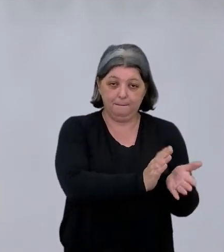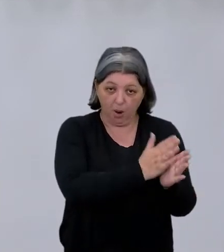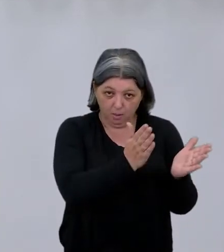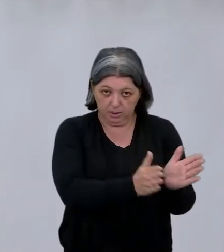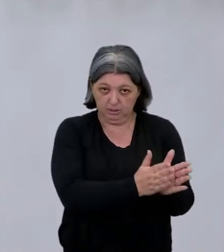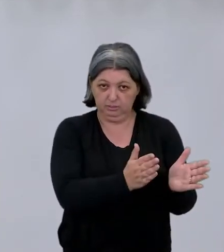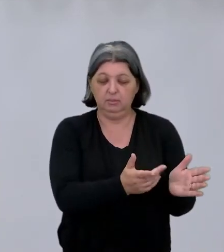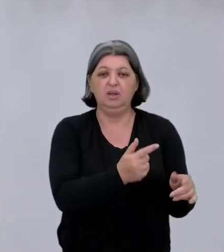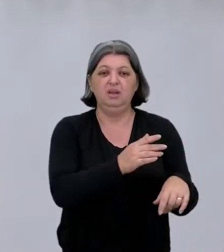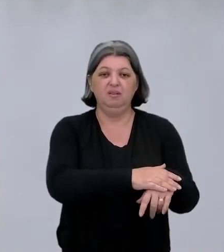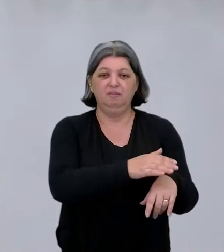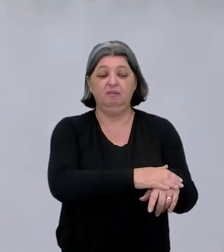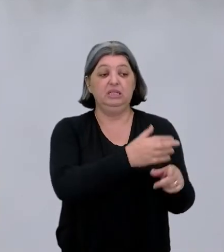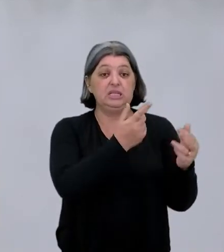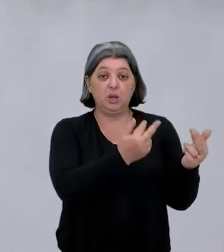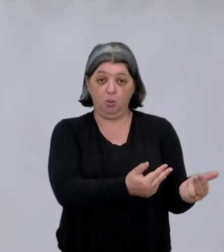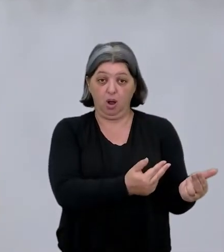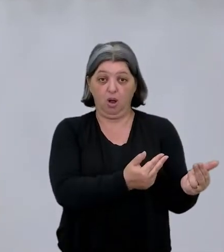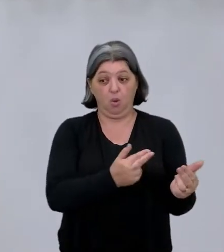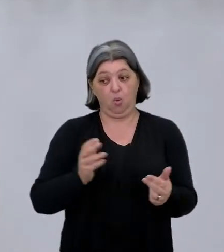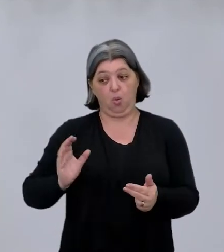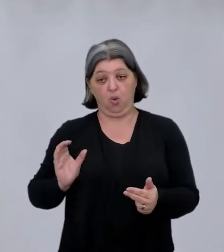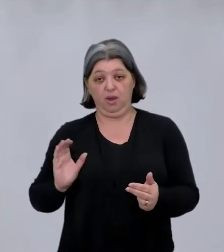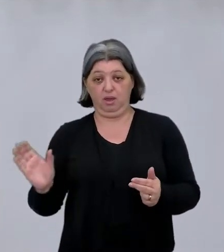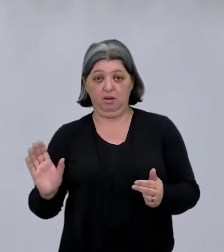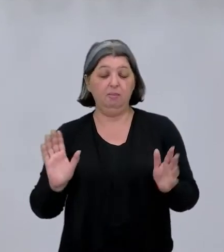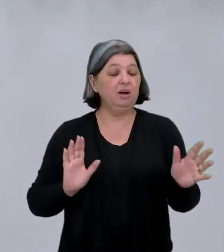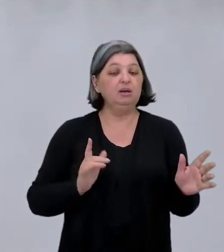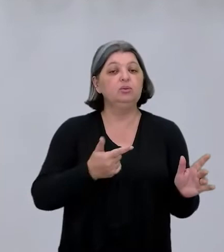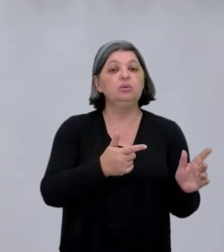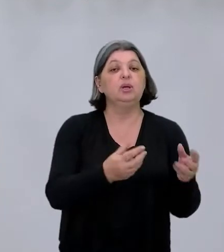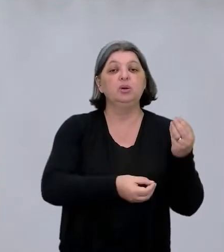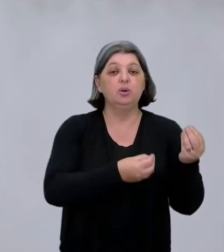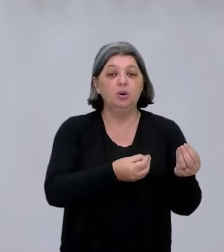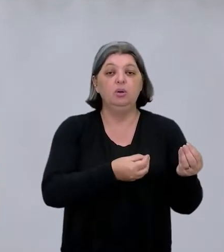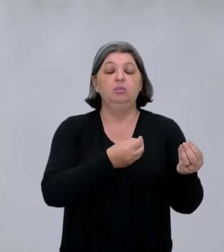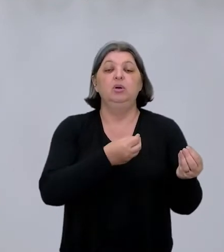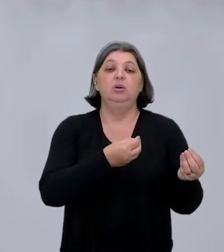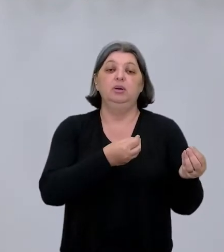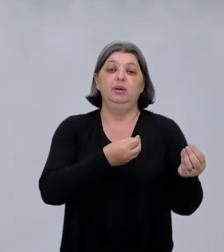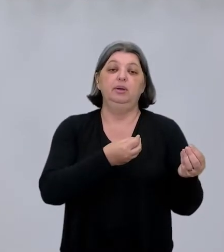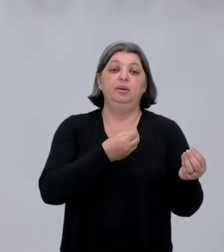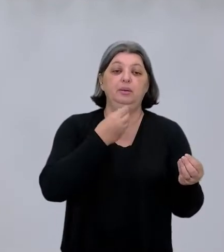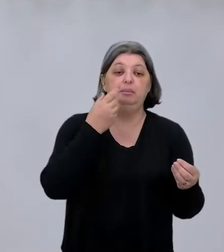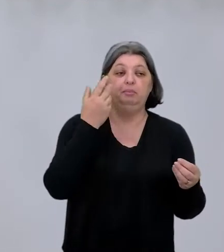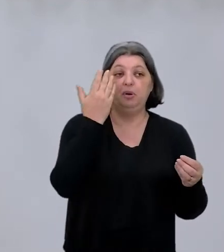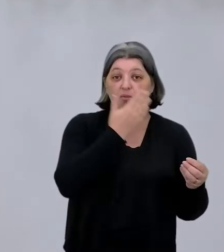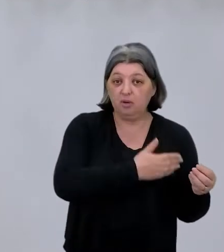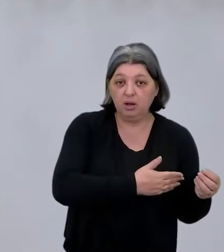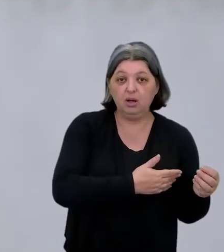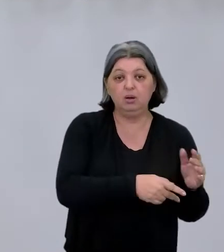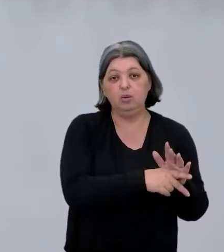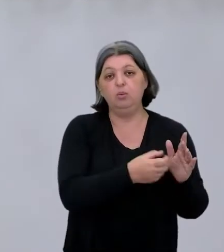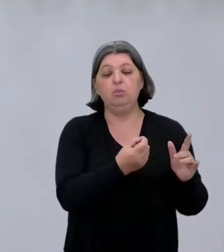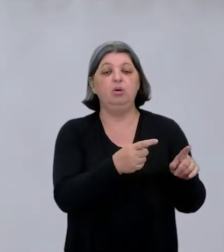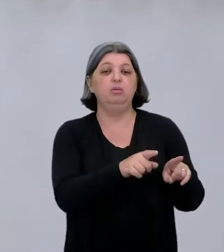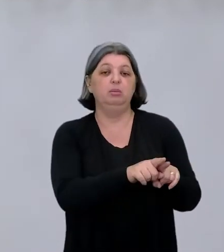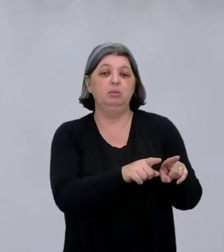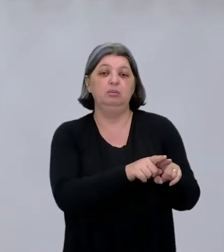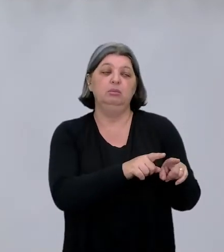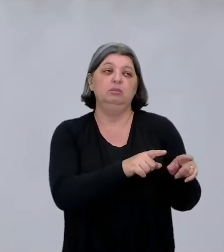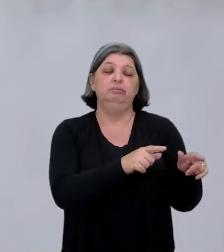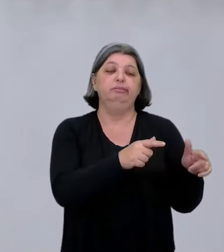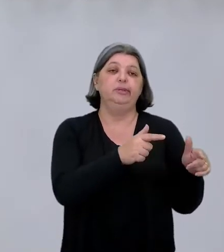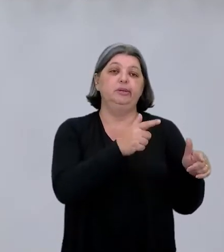fez as mesmas atitudes, mas justamente porque ele não tem recursos para conseguir se respaldar e conseguir, obviamente, sair dessa